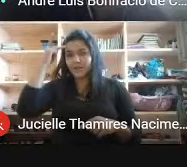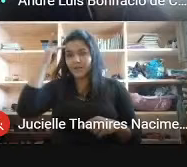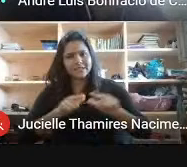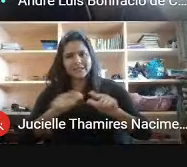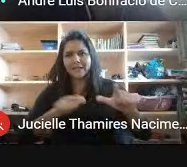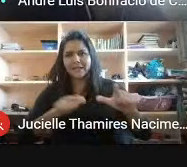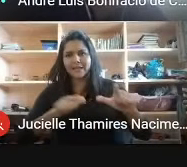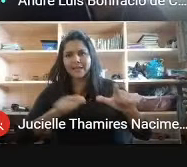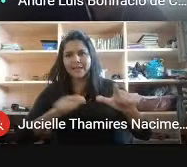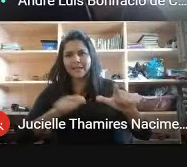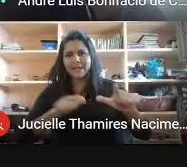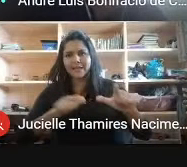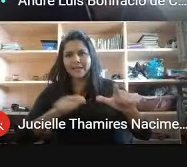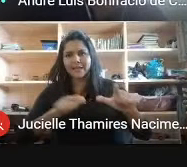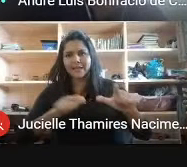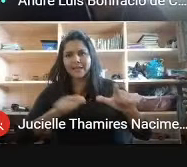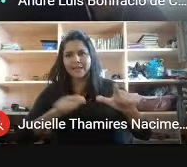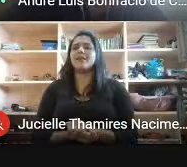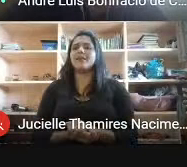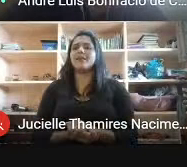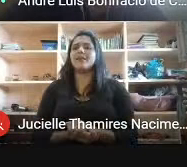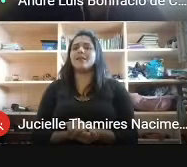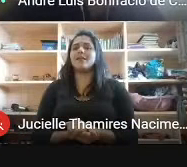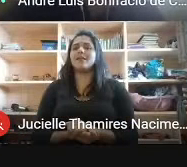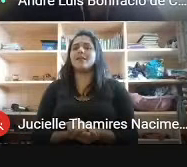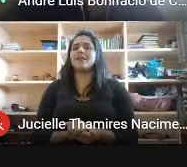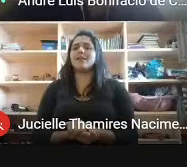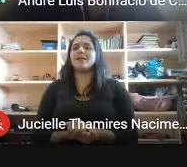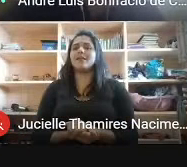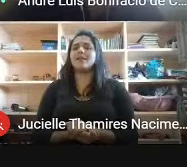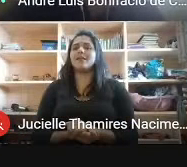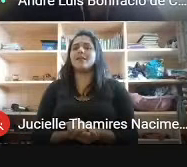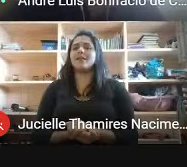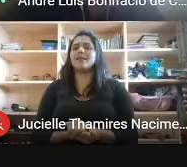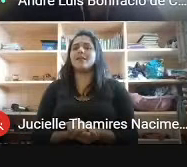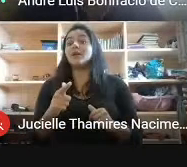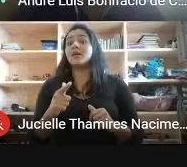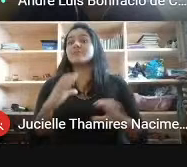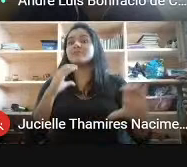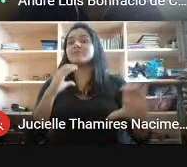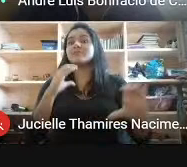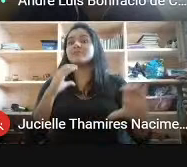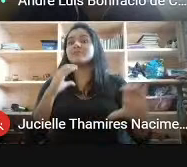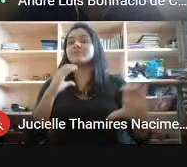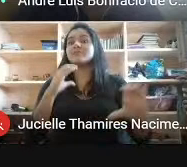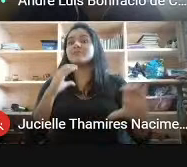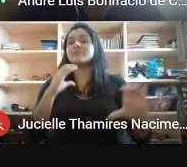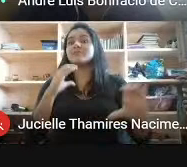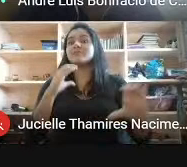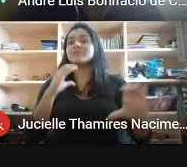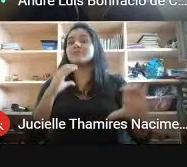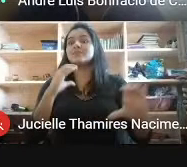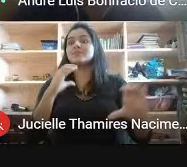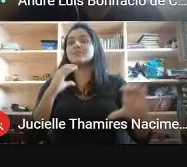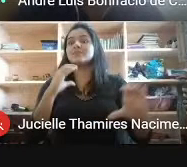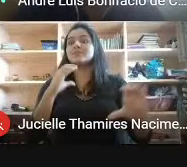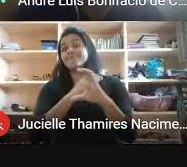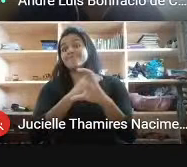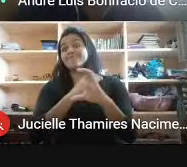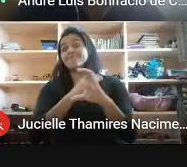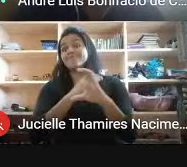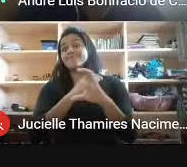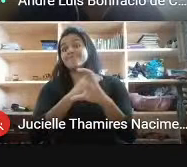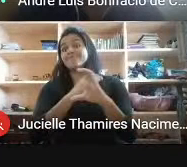com a vigilância, que não se comunica com a maternidade, que trata uma criança que não era para ser tratada